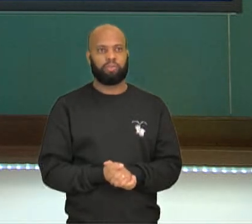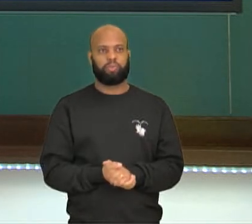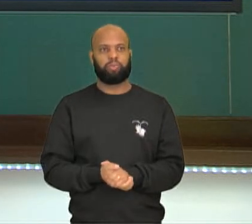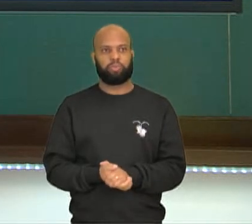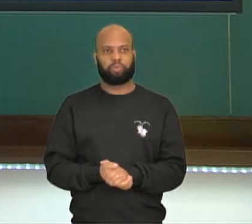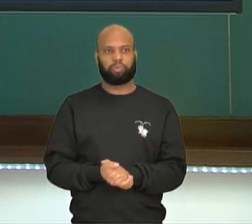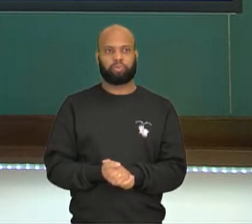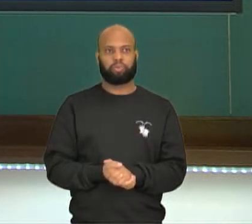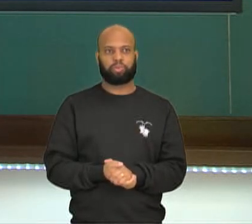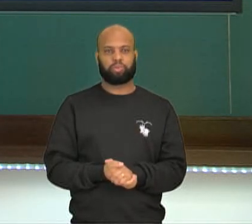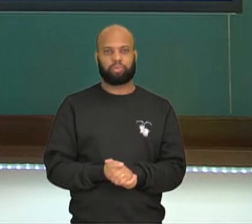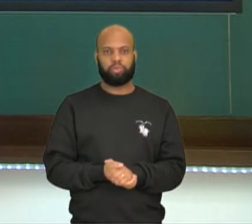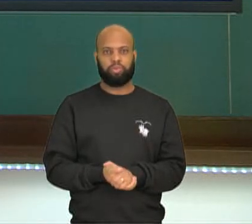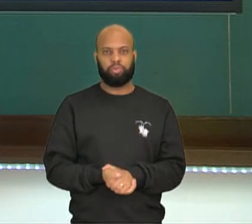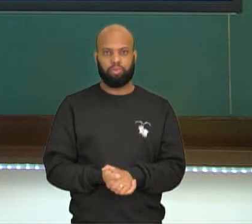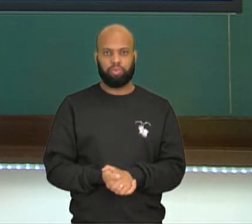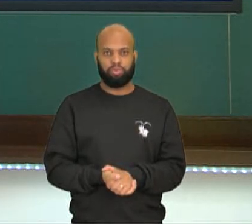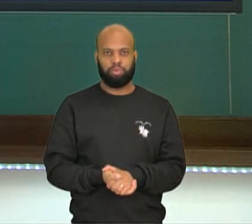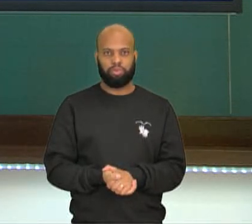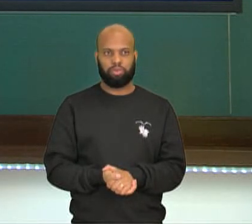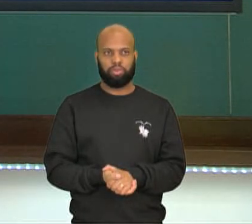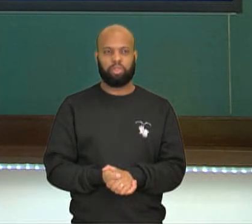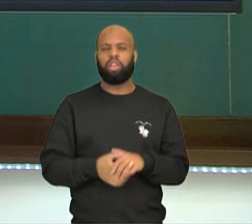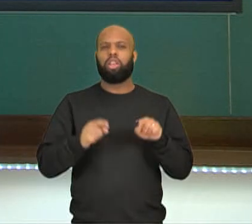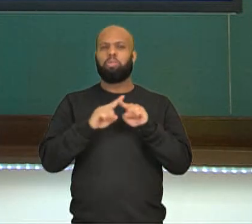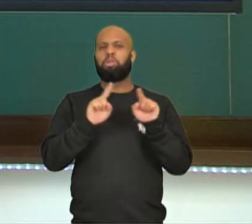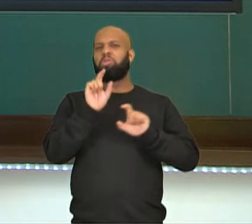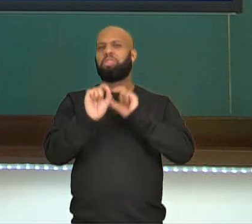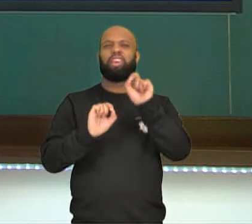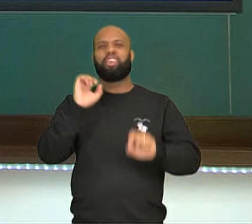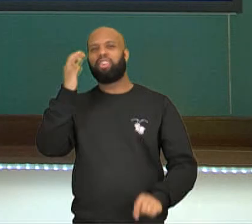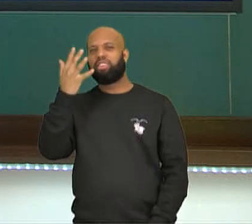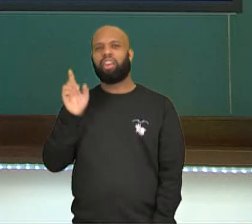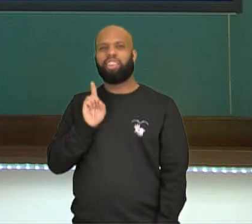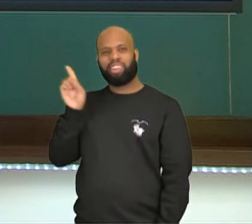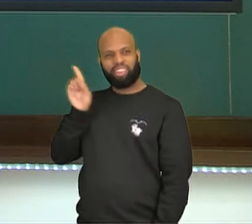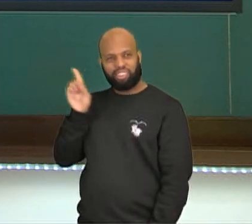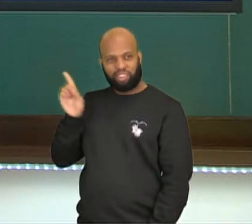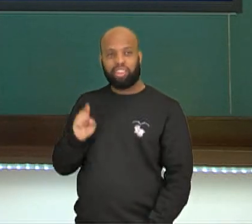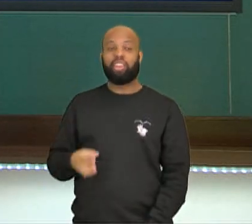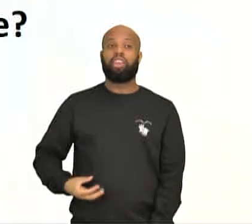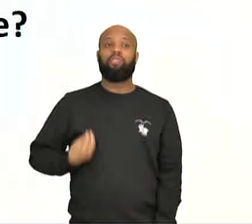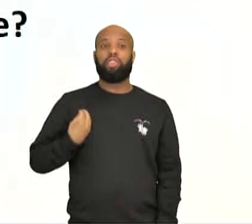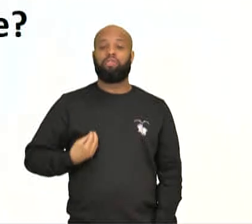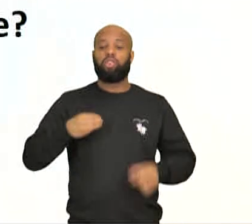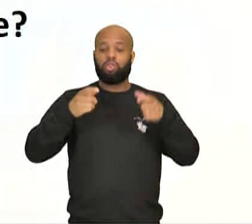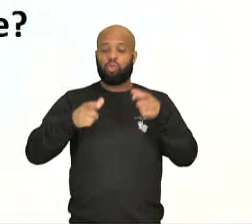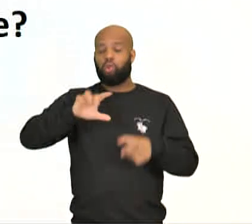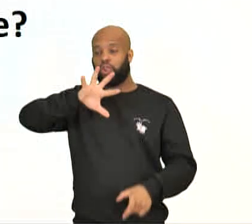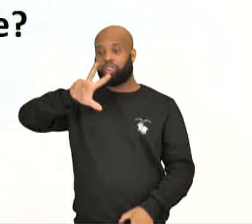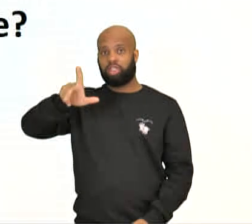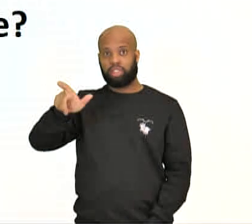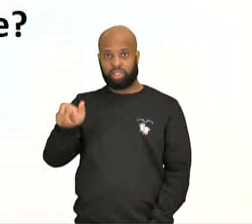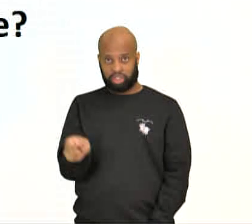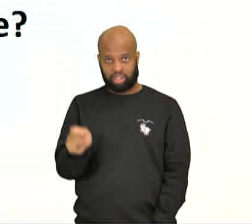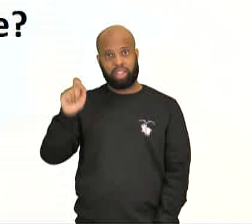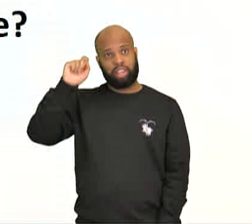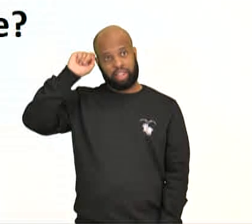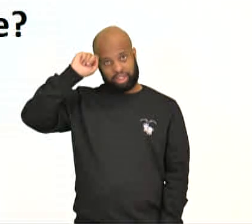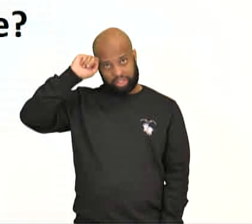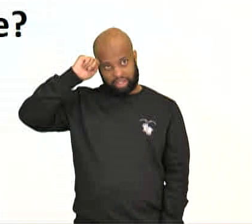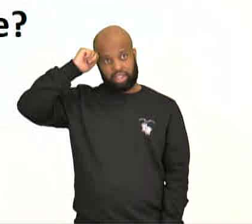junto comigo. Sahelanthropus. Mas o que acontece com esse cara? Ele viveu na África, ele não, né? A